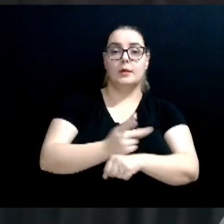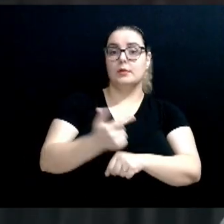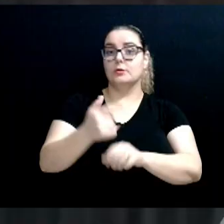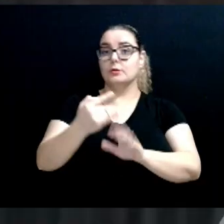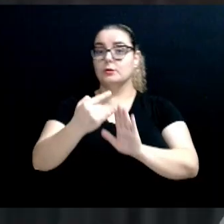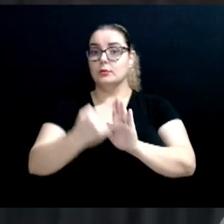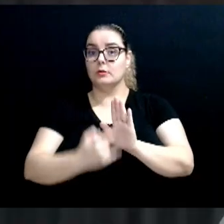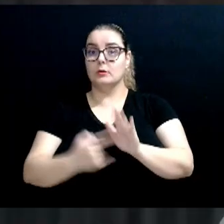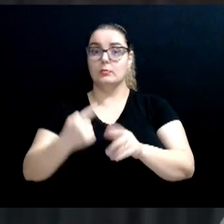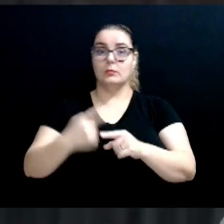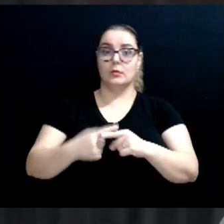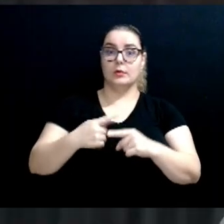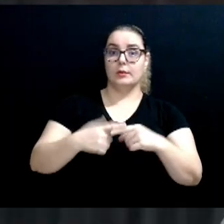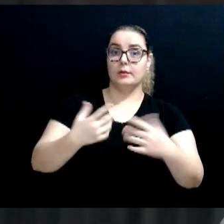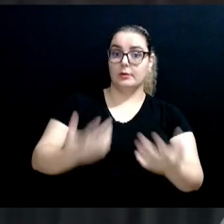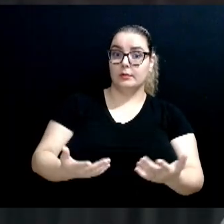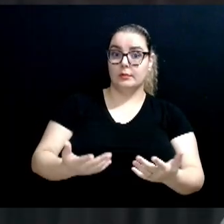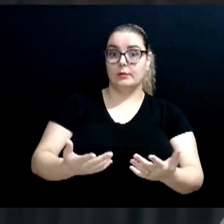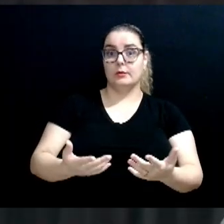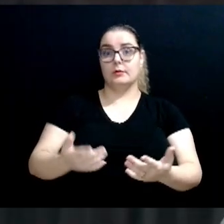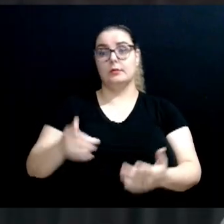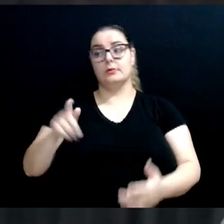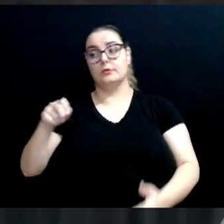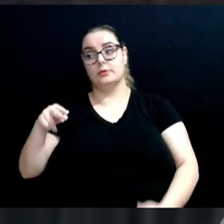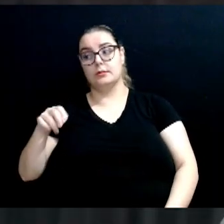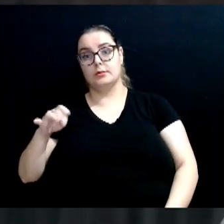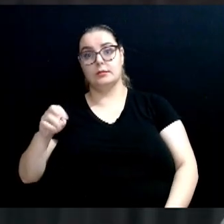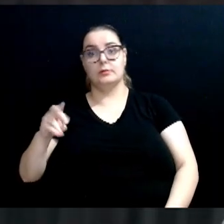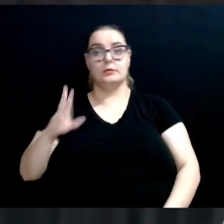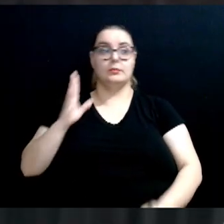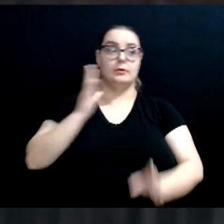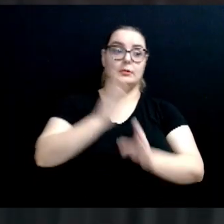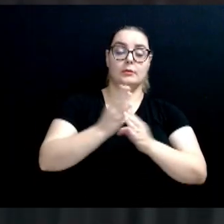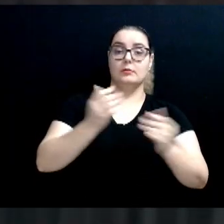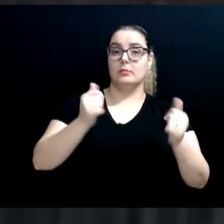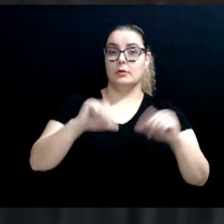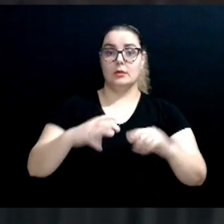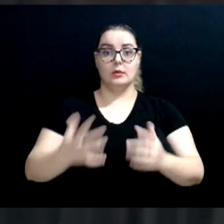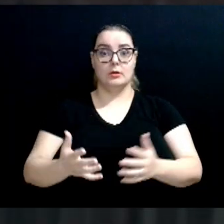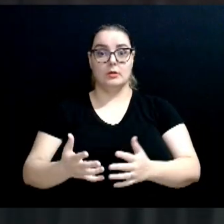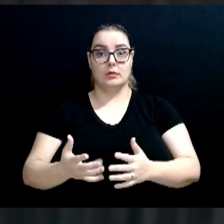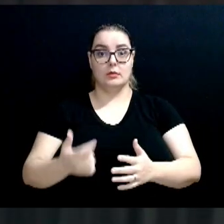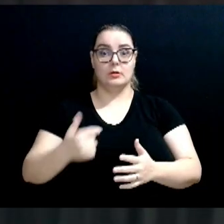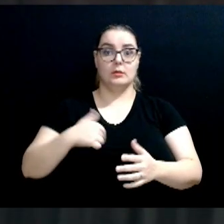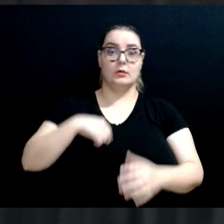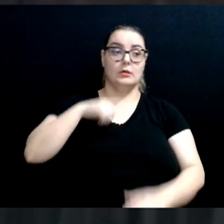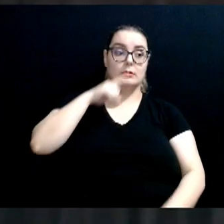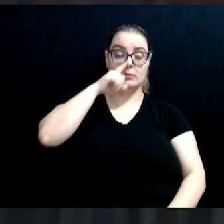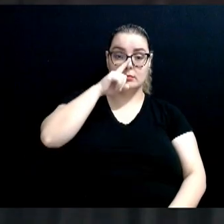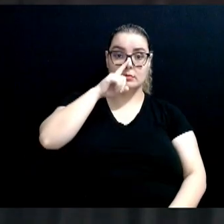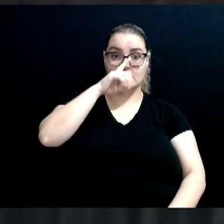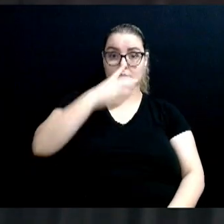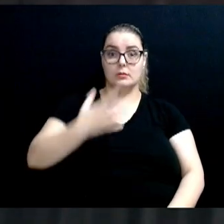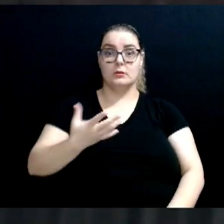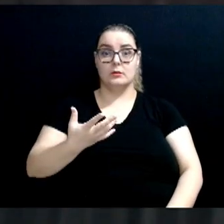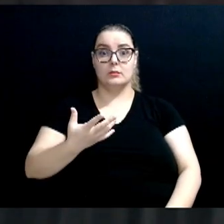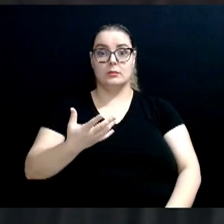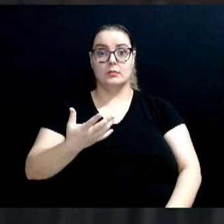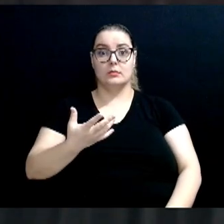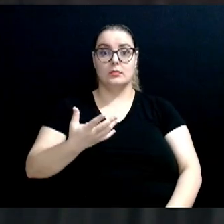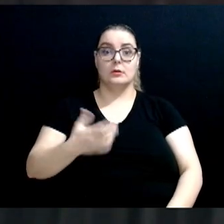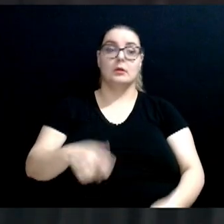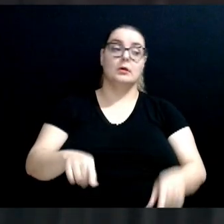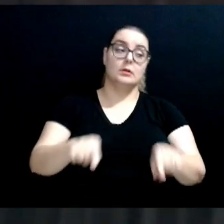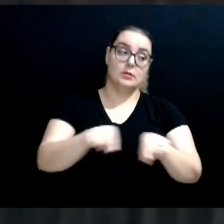senão esse genitor, ele vai me encontrar e é pior, e eu estou em risco. Acaba que ela deixou também a